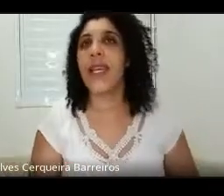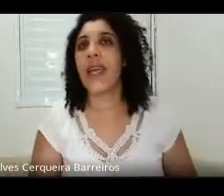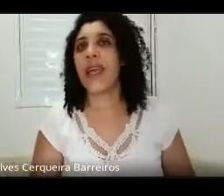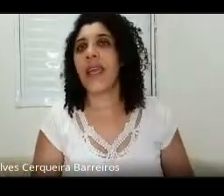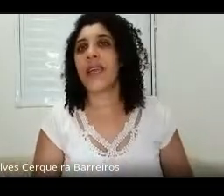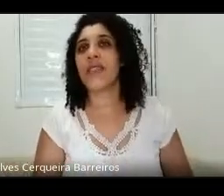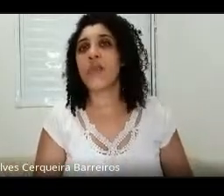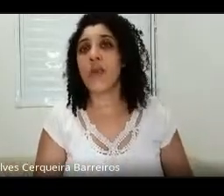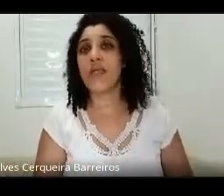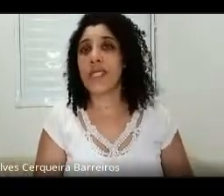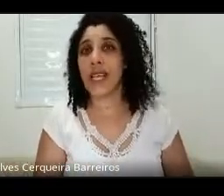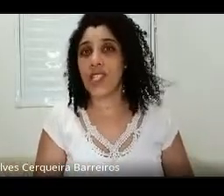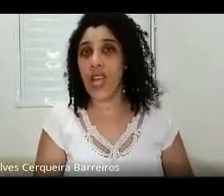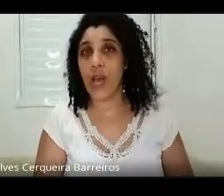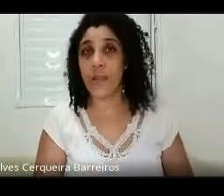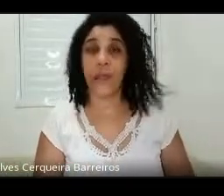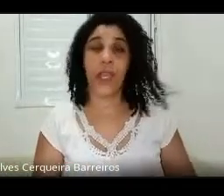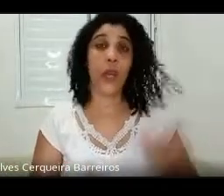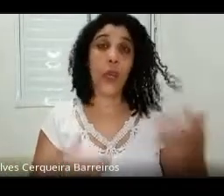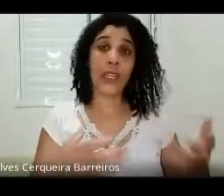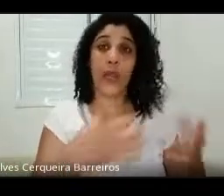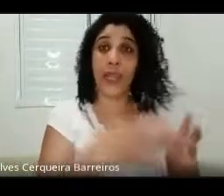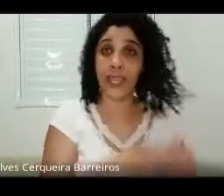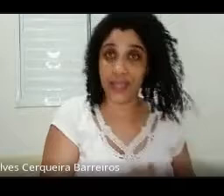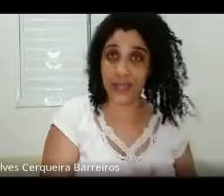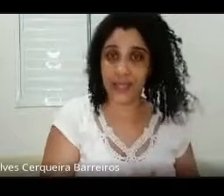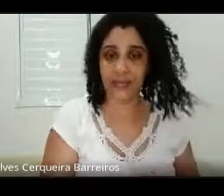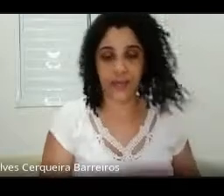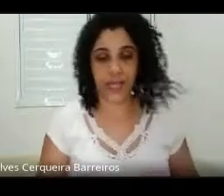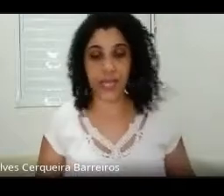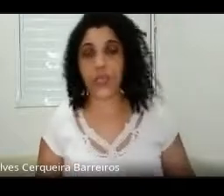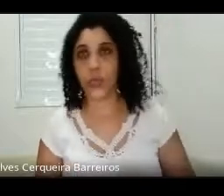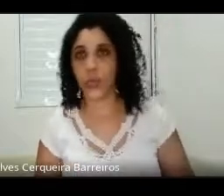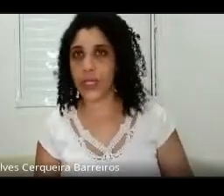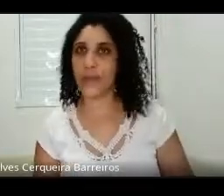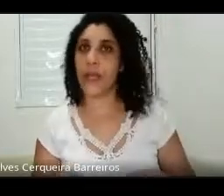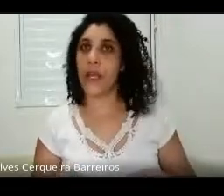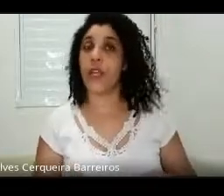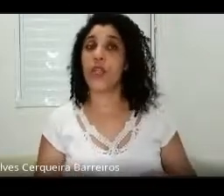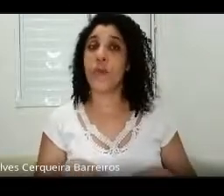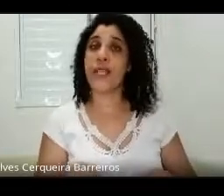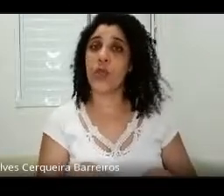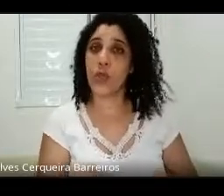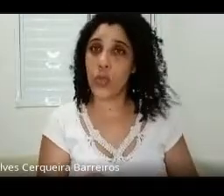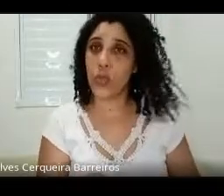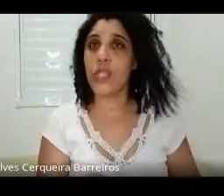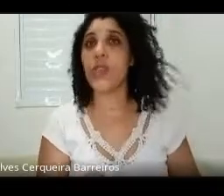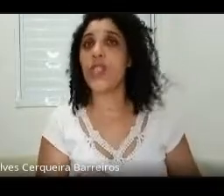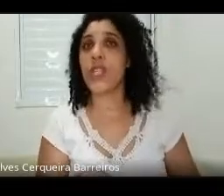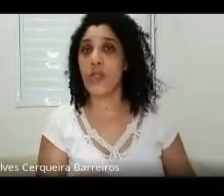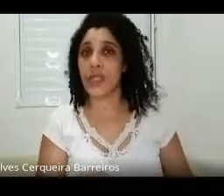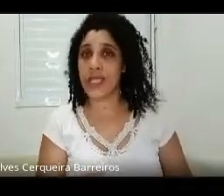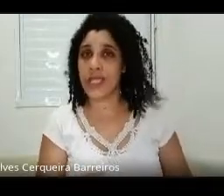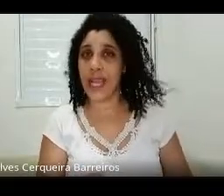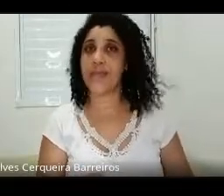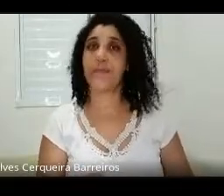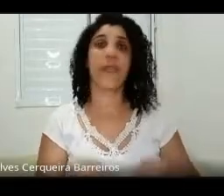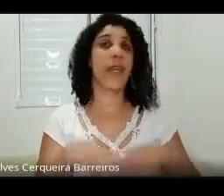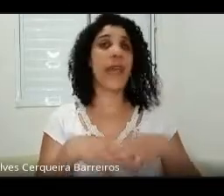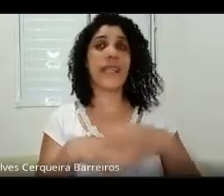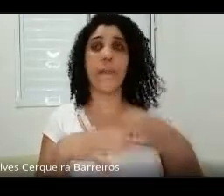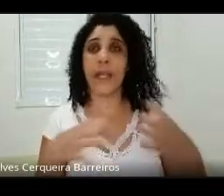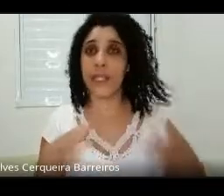ali desses momentos em sala de aula. Quando é uma criança que é surda e os pais são surdos e utilizam a língua de